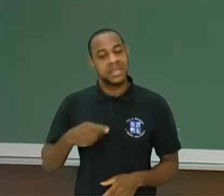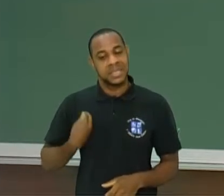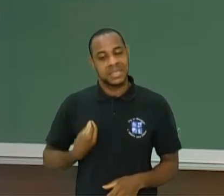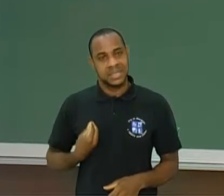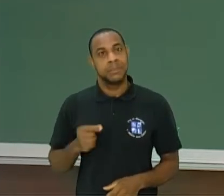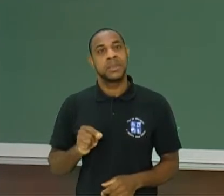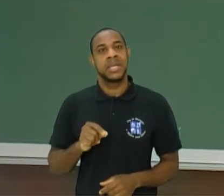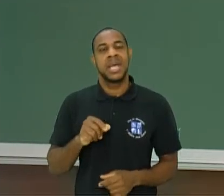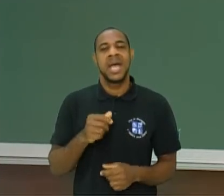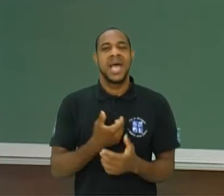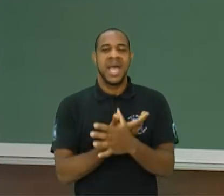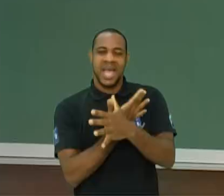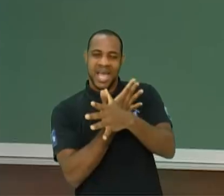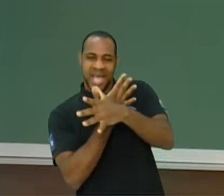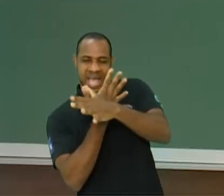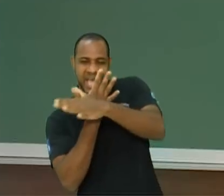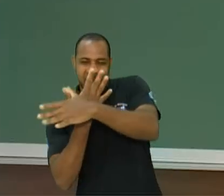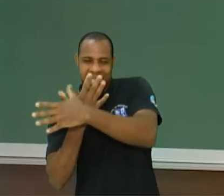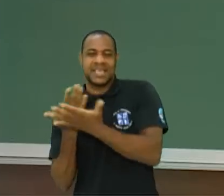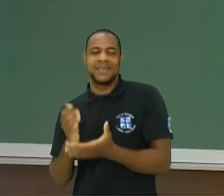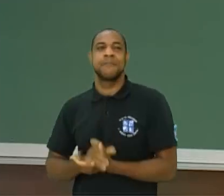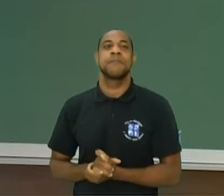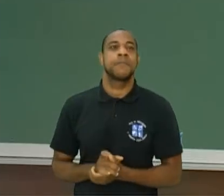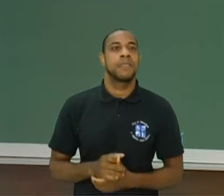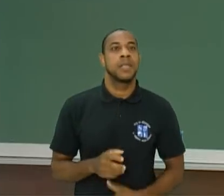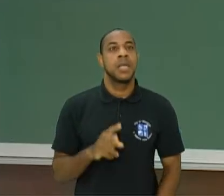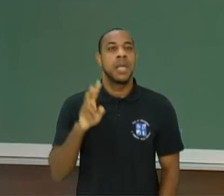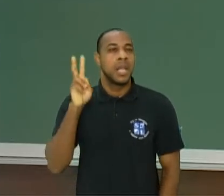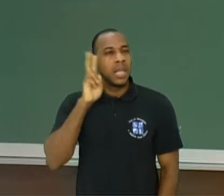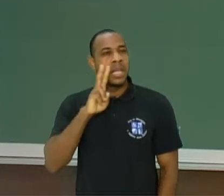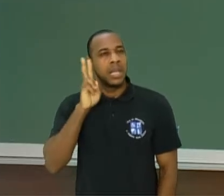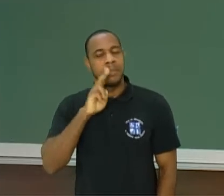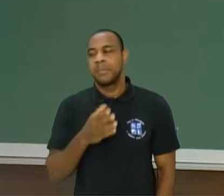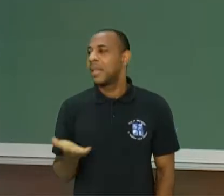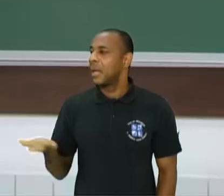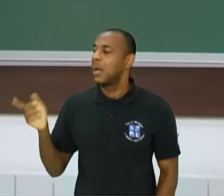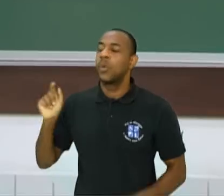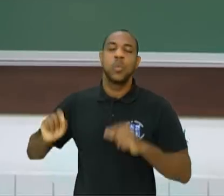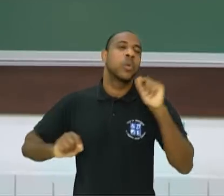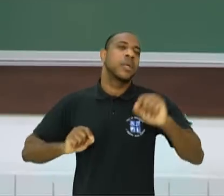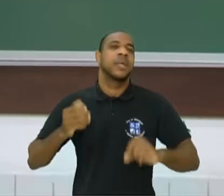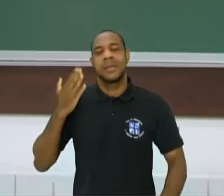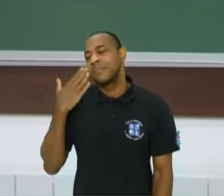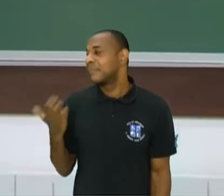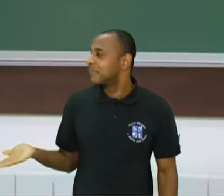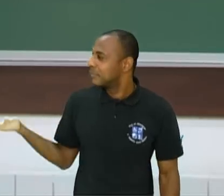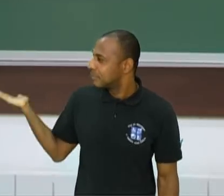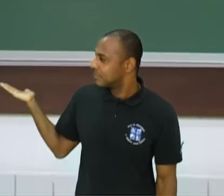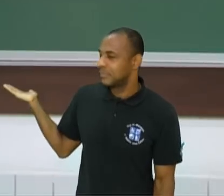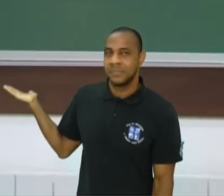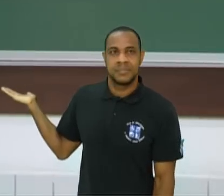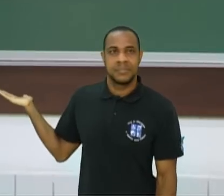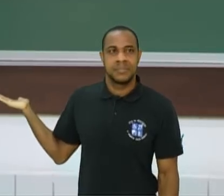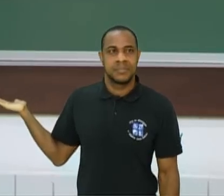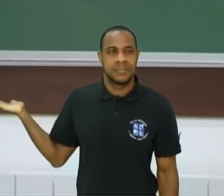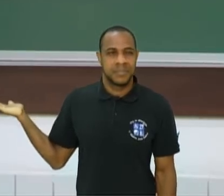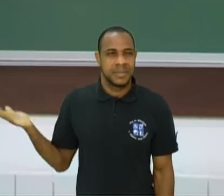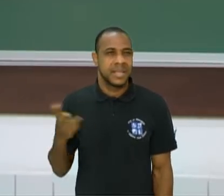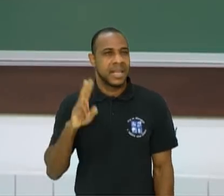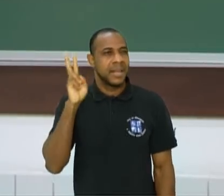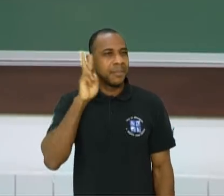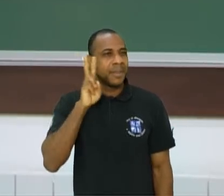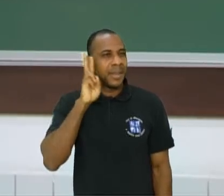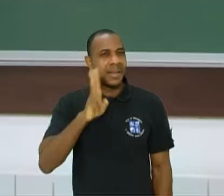referências e vamos lembrar do quê? Ai, prof, lá vem você, né? Lá vem eu sim, né? Tem que